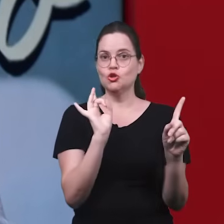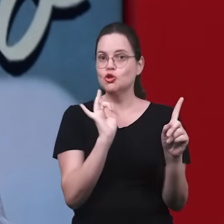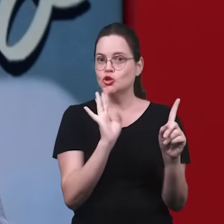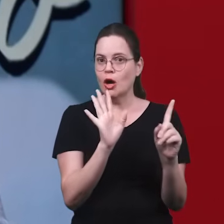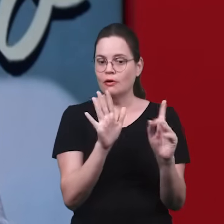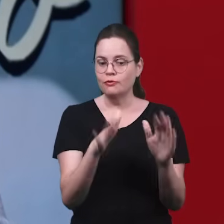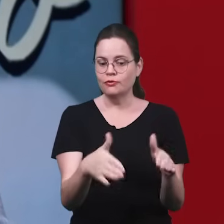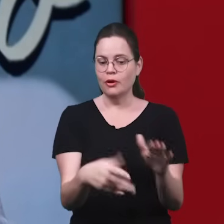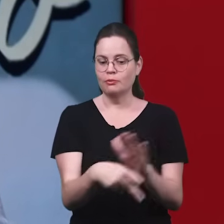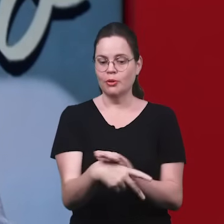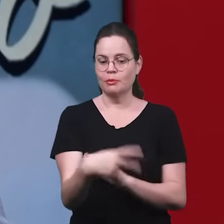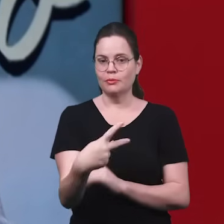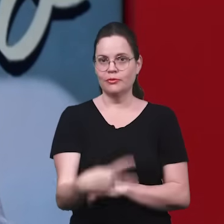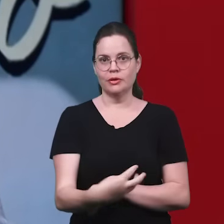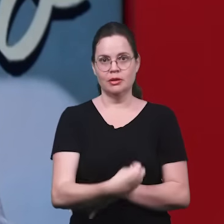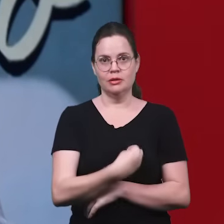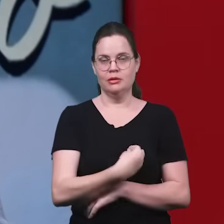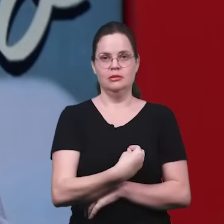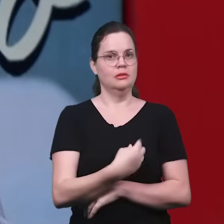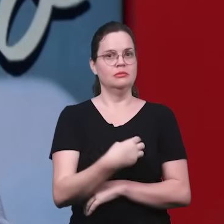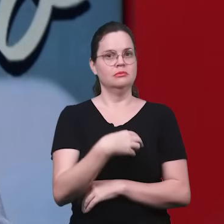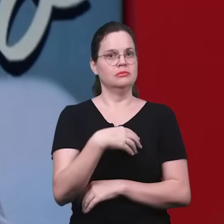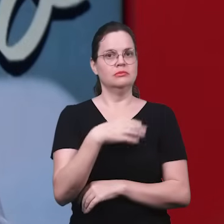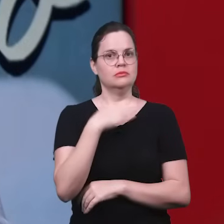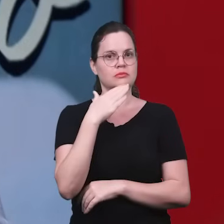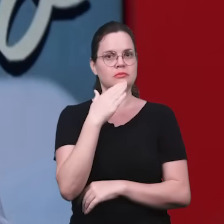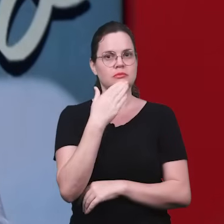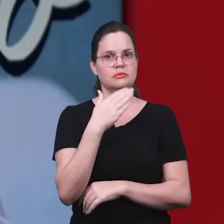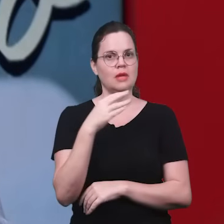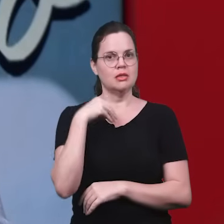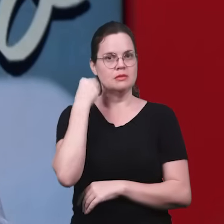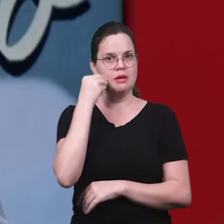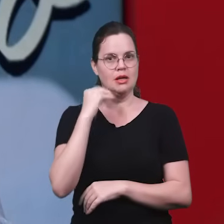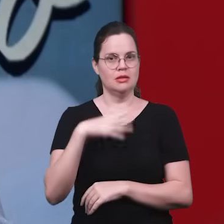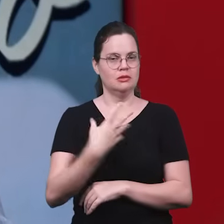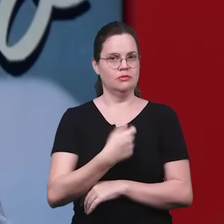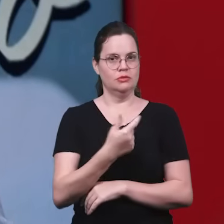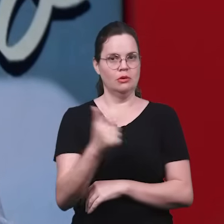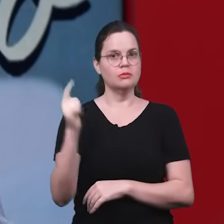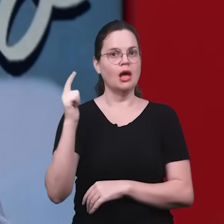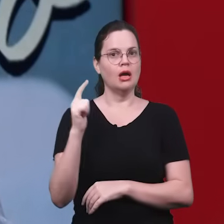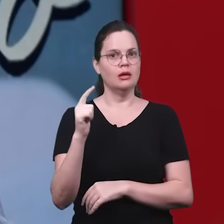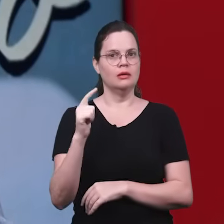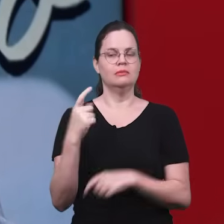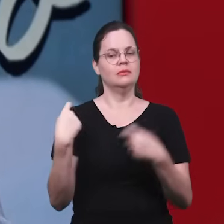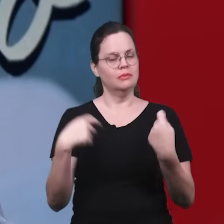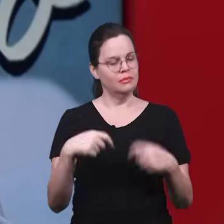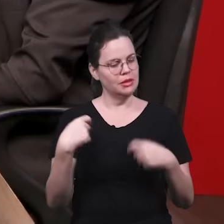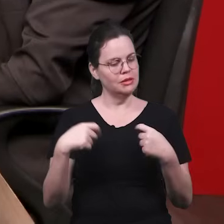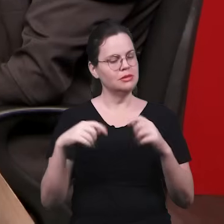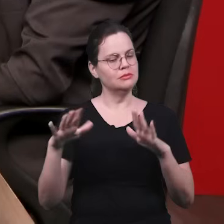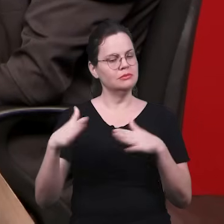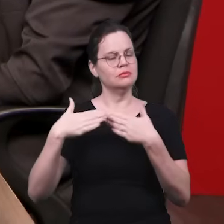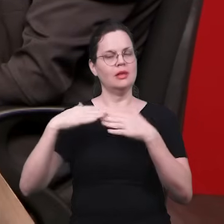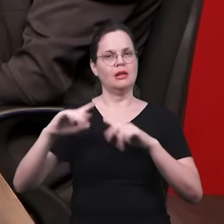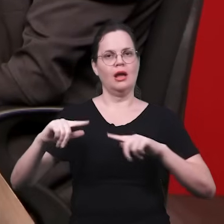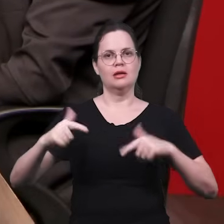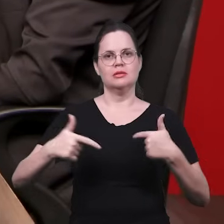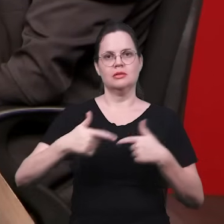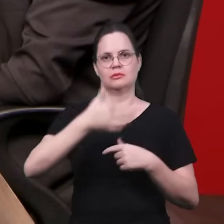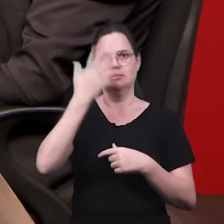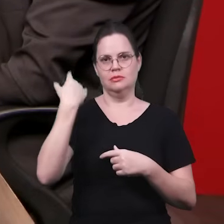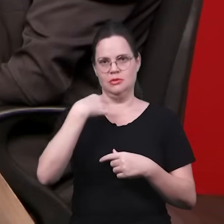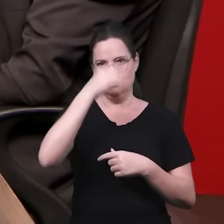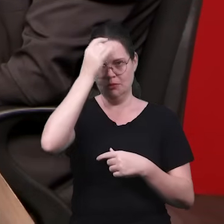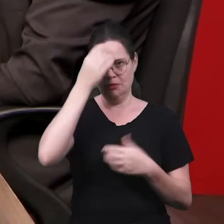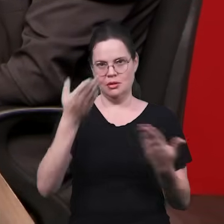dessa forma não leva o homem a ter uma experiência de salvação. É sobre isso que o pastor Fernando vai